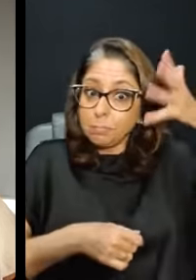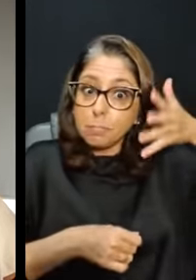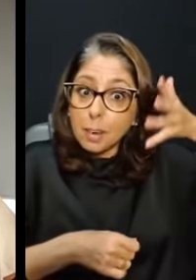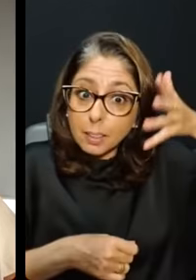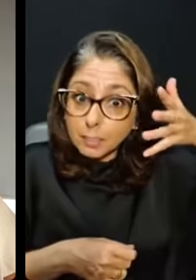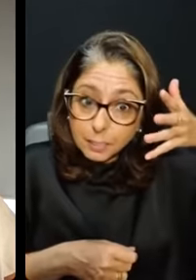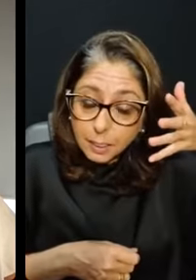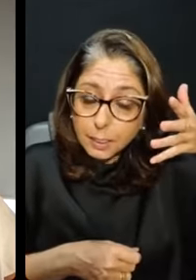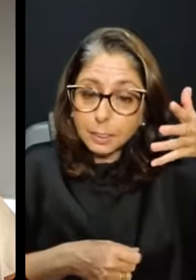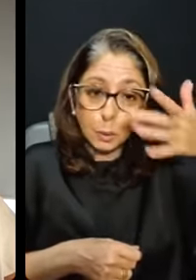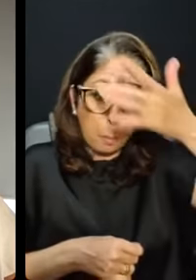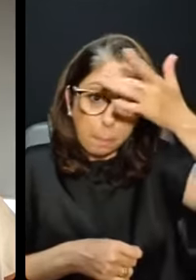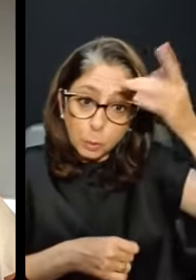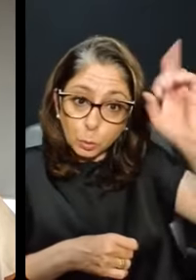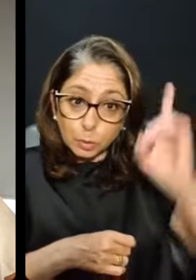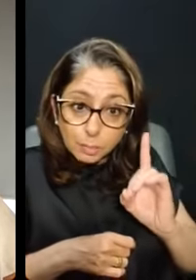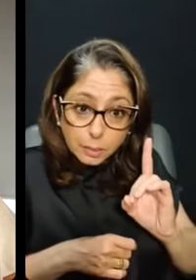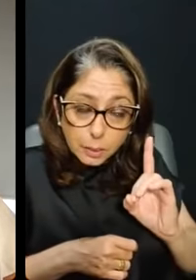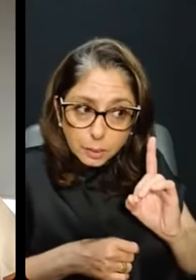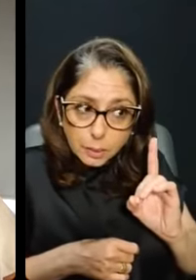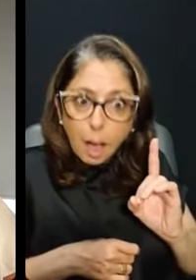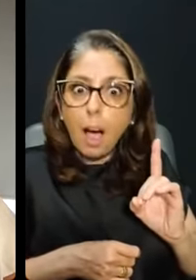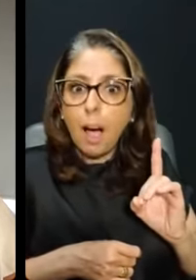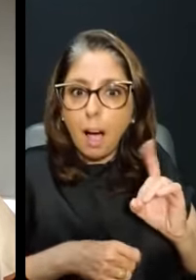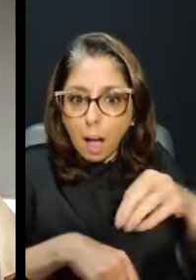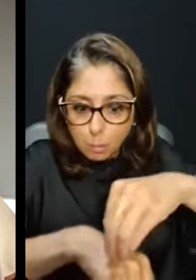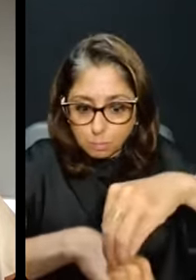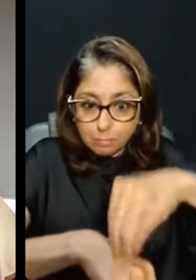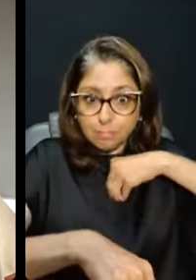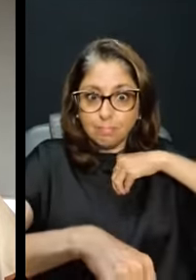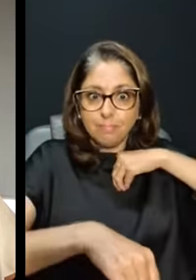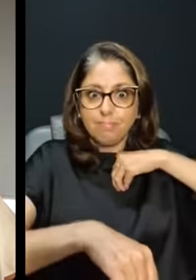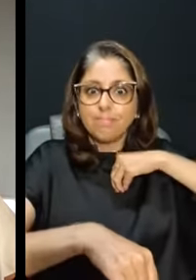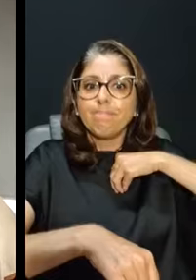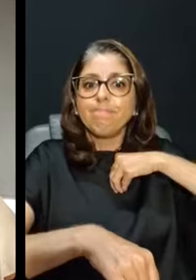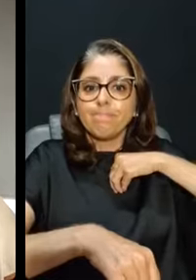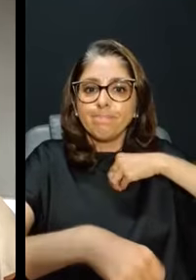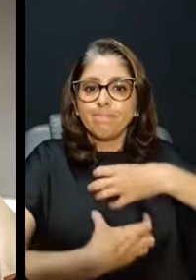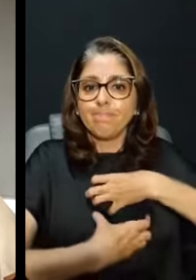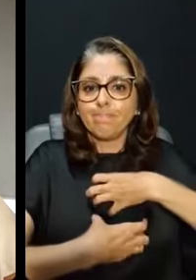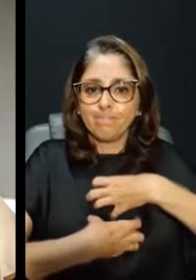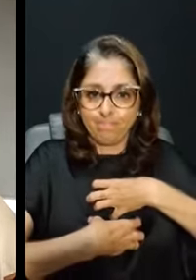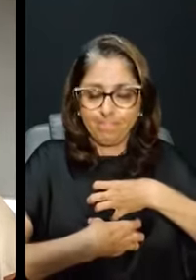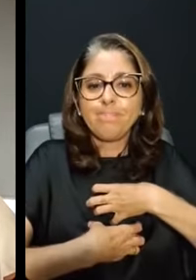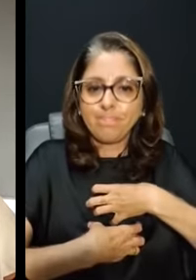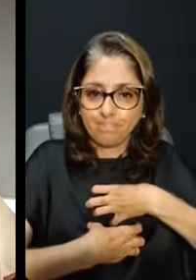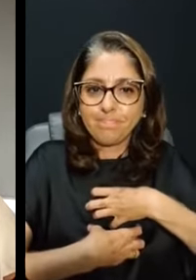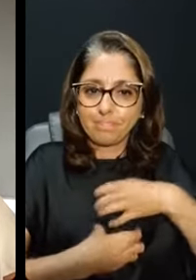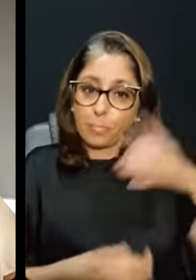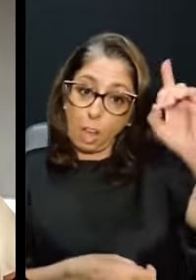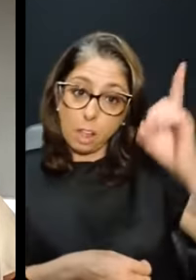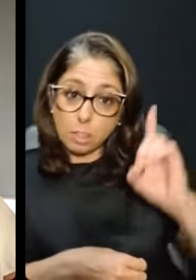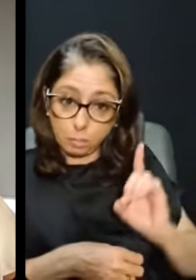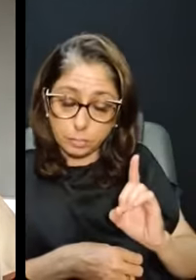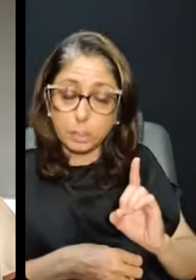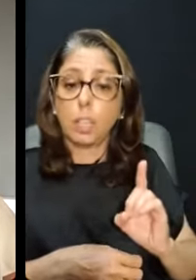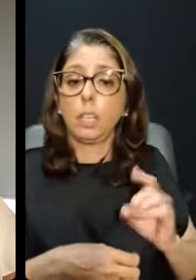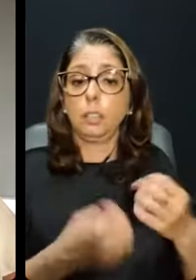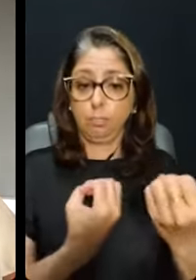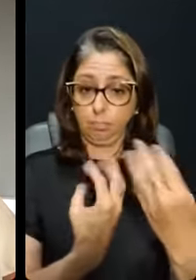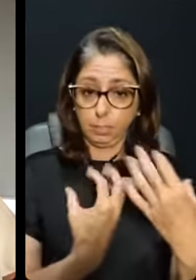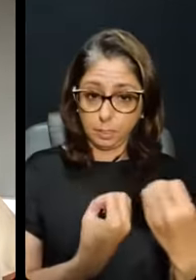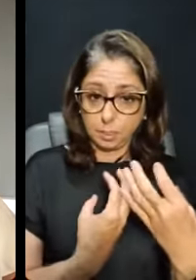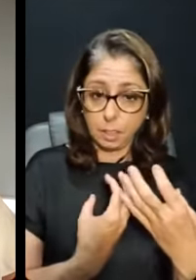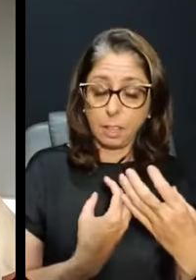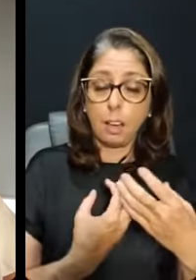sentir viver, né, as deficiências, é muito interessante. E sempre você conduzindo ali também para